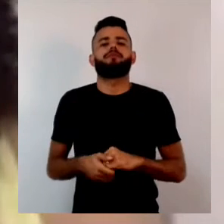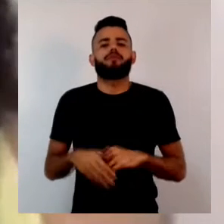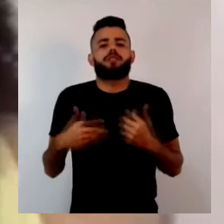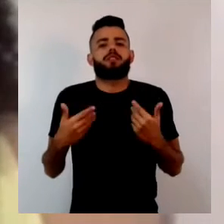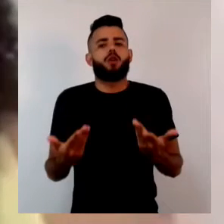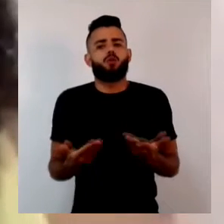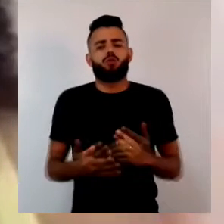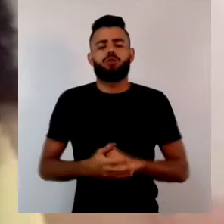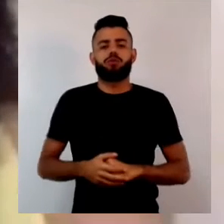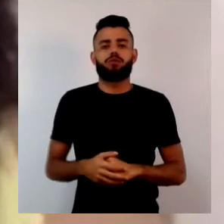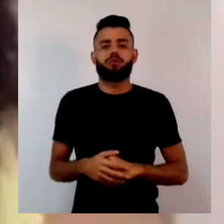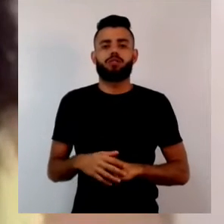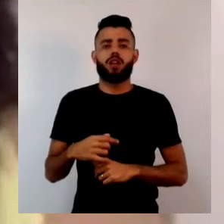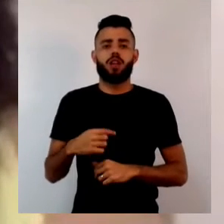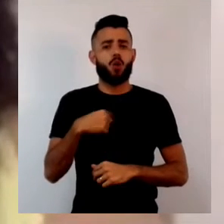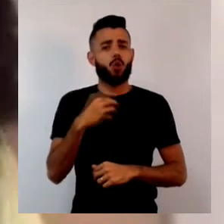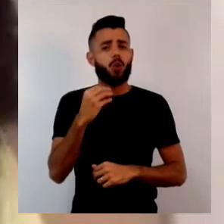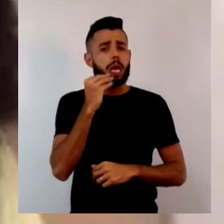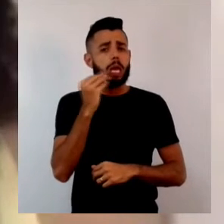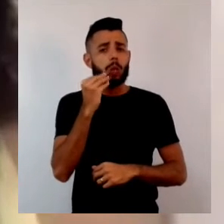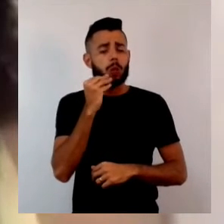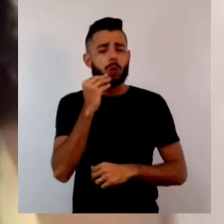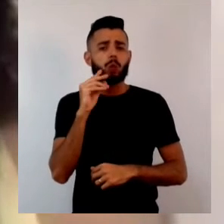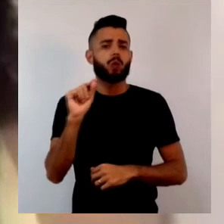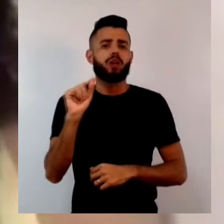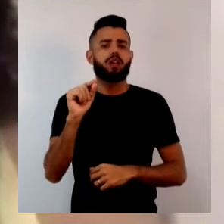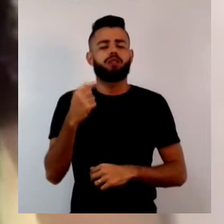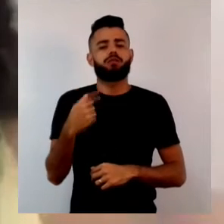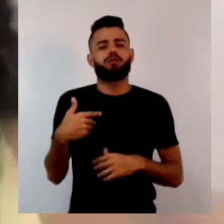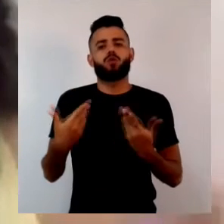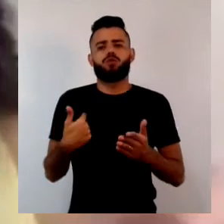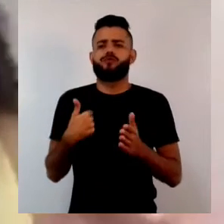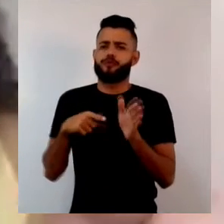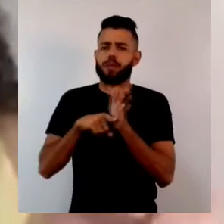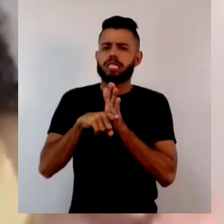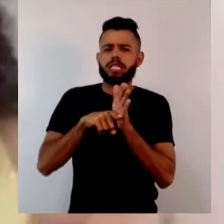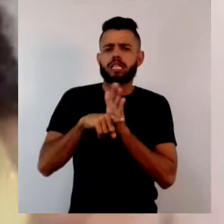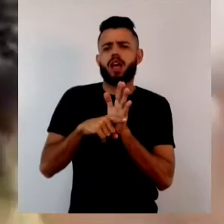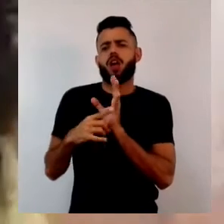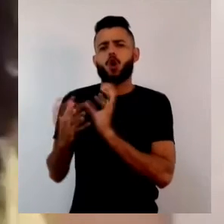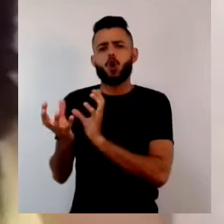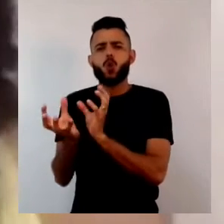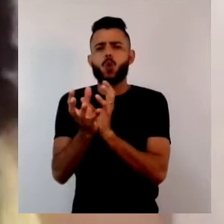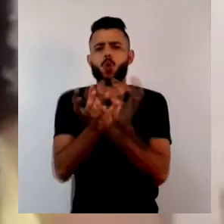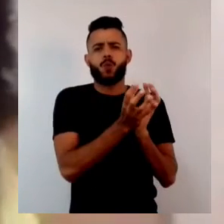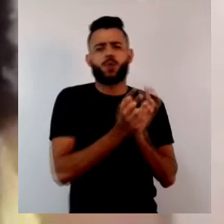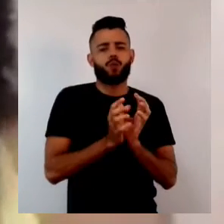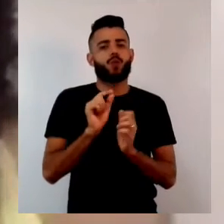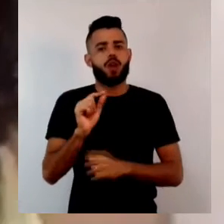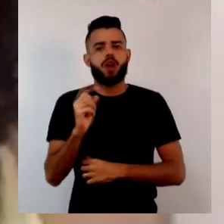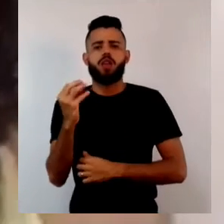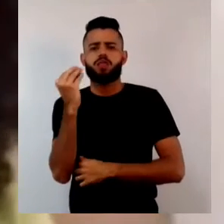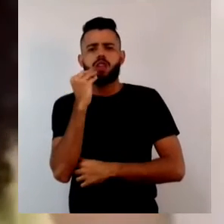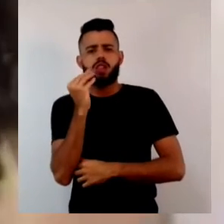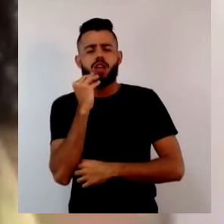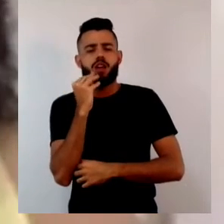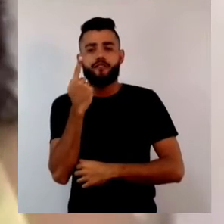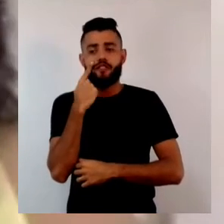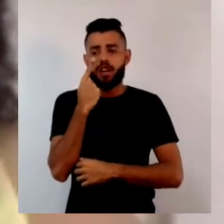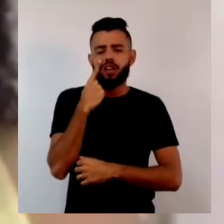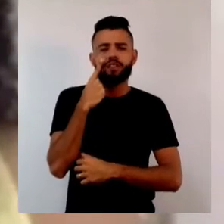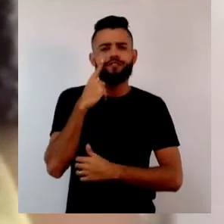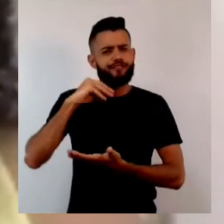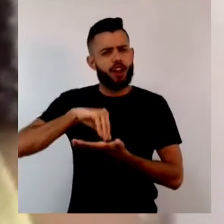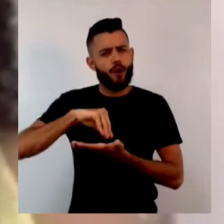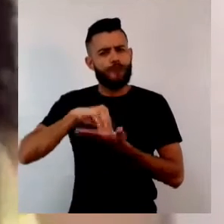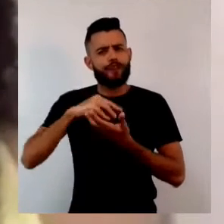a primeira coisa que eu tento quando vou pesquisar alguns grupos é buscar se existe falta de informação, a quem interessa essa falta